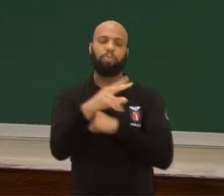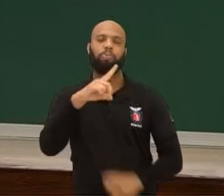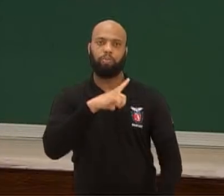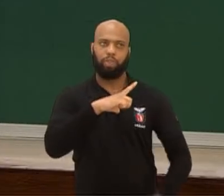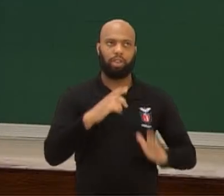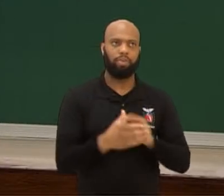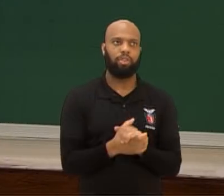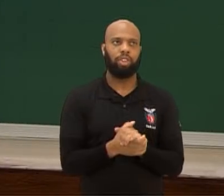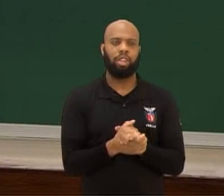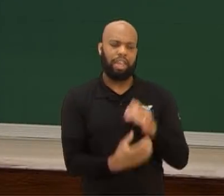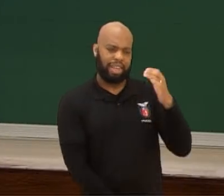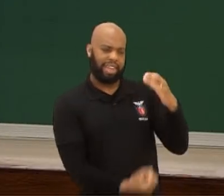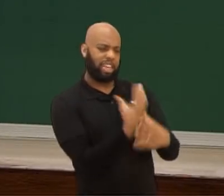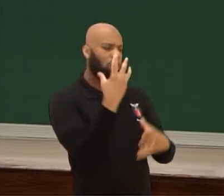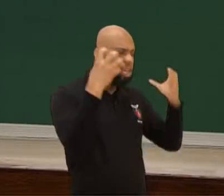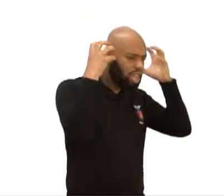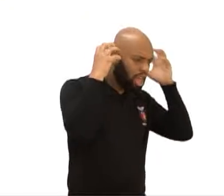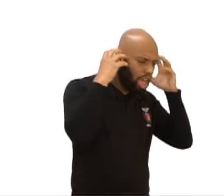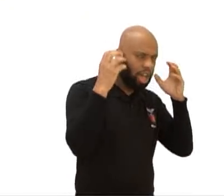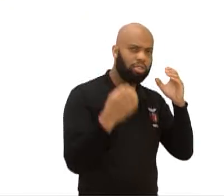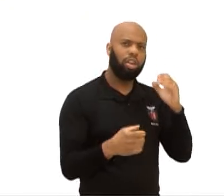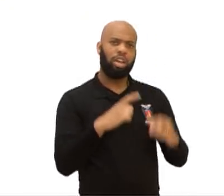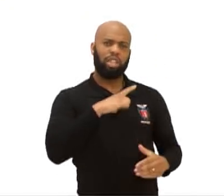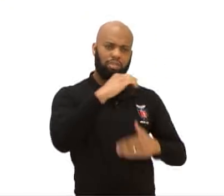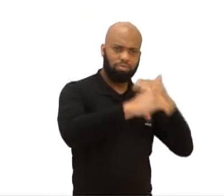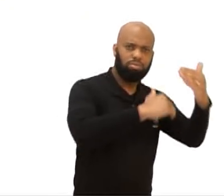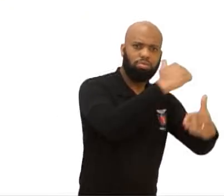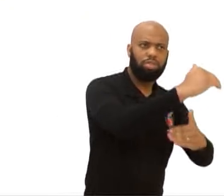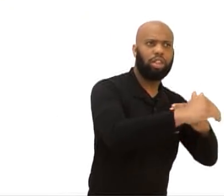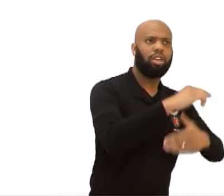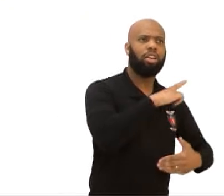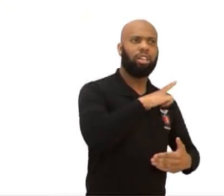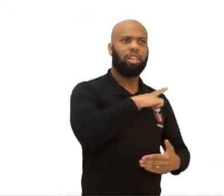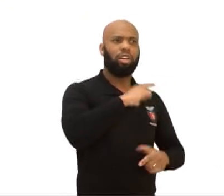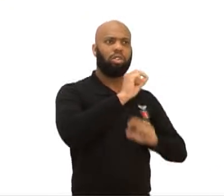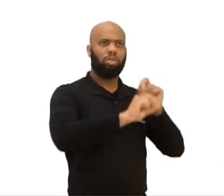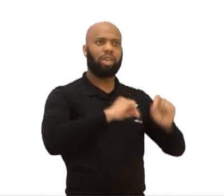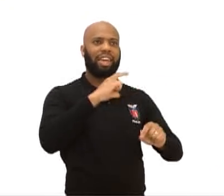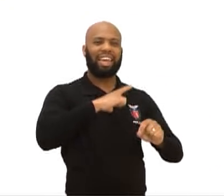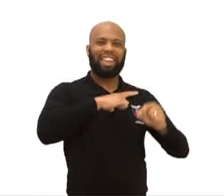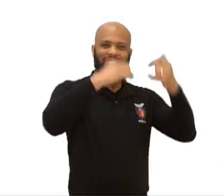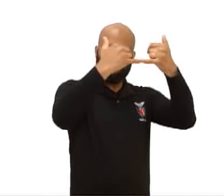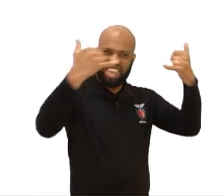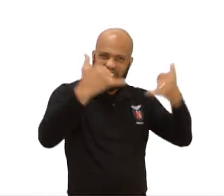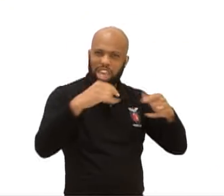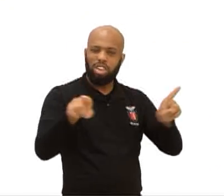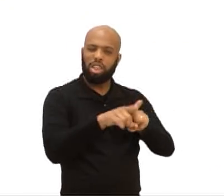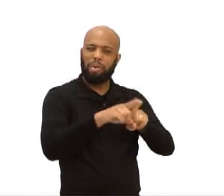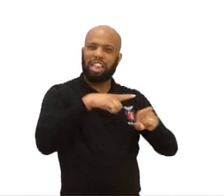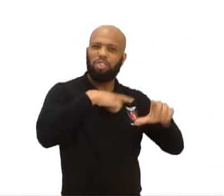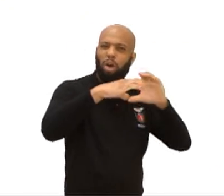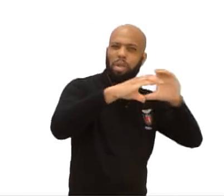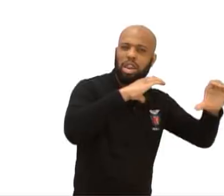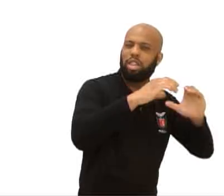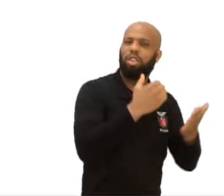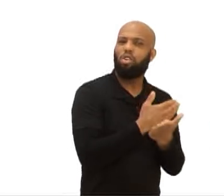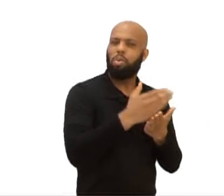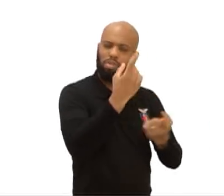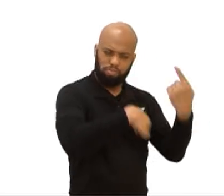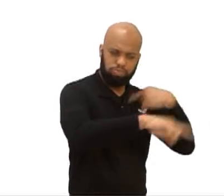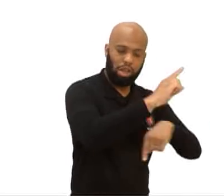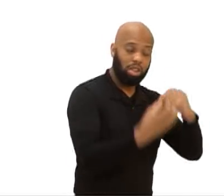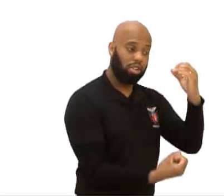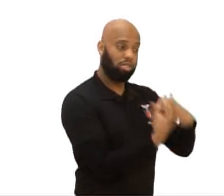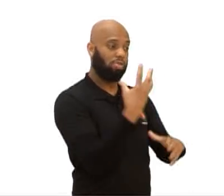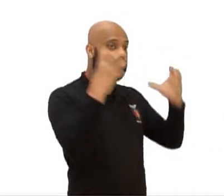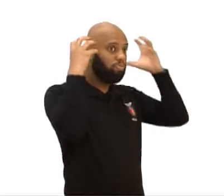A invenção do rádio. A partir do desenvolvimento da telegrafia sem fio e da radiocomunicação, surgiu o rádio. A